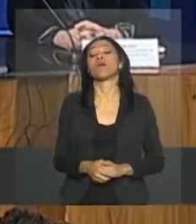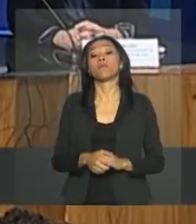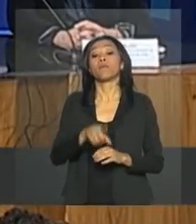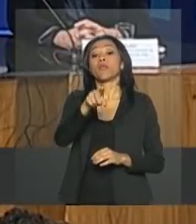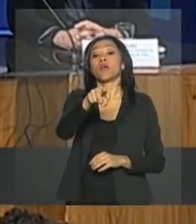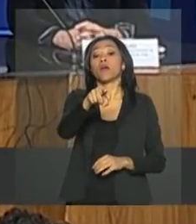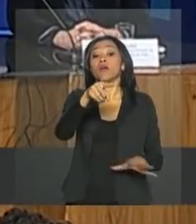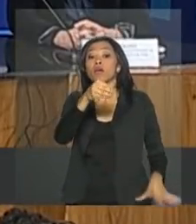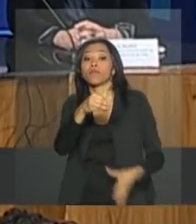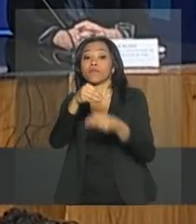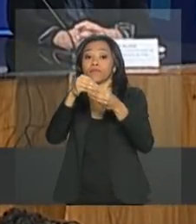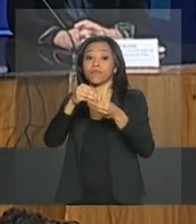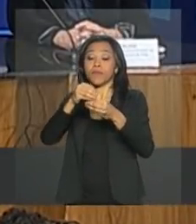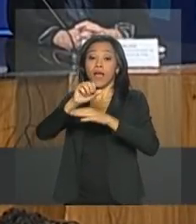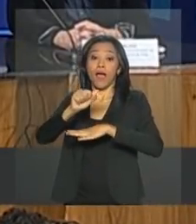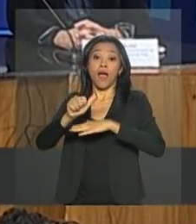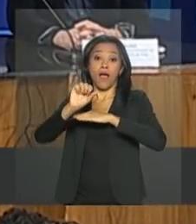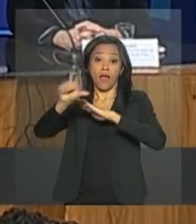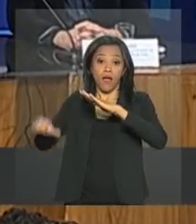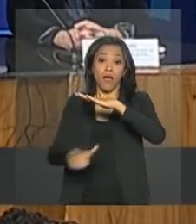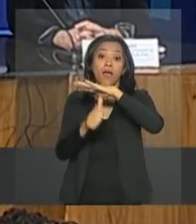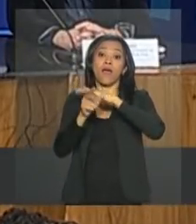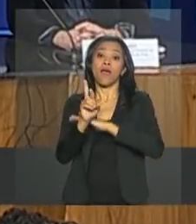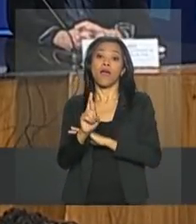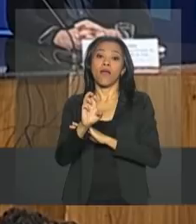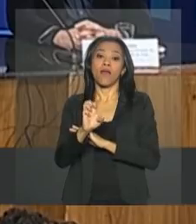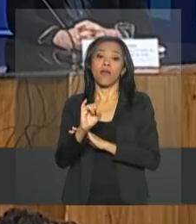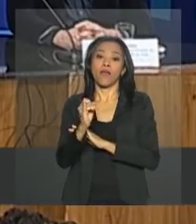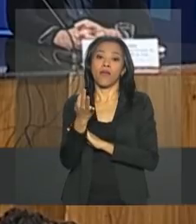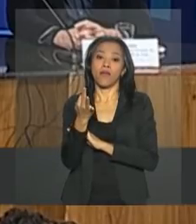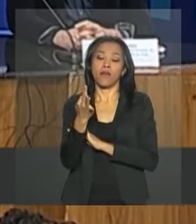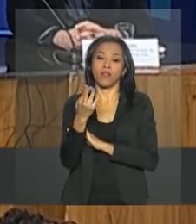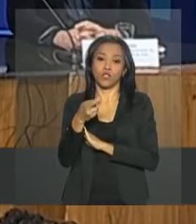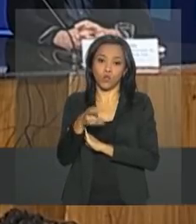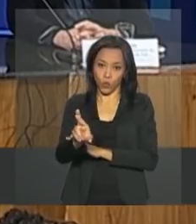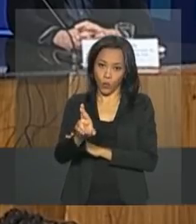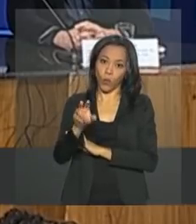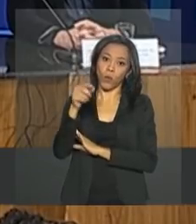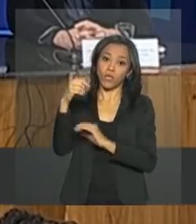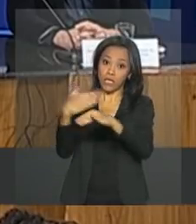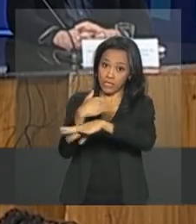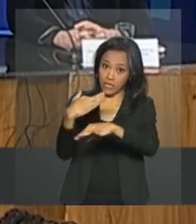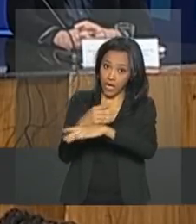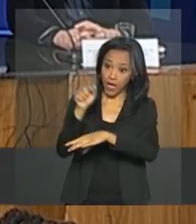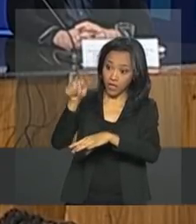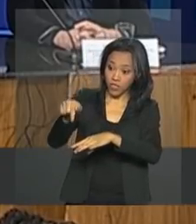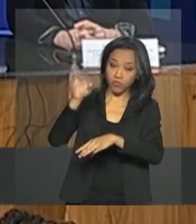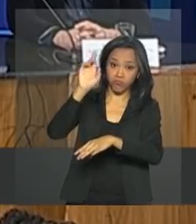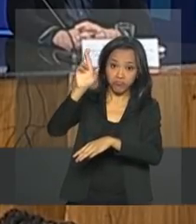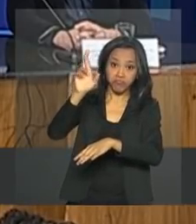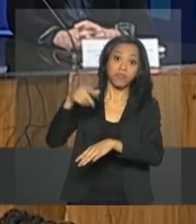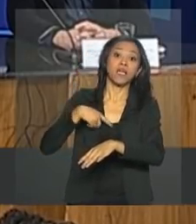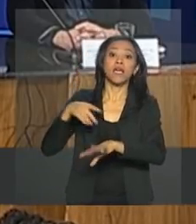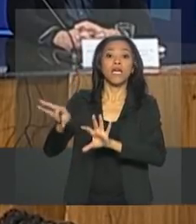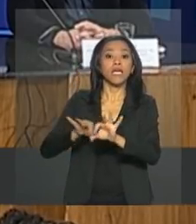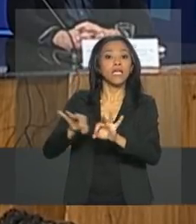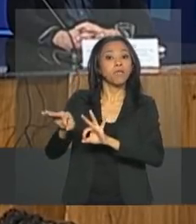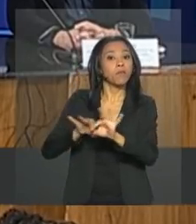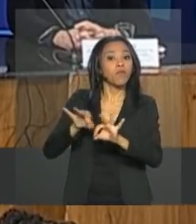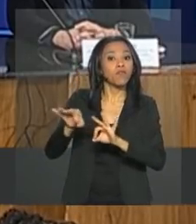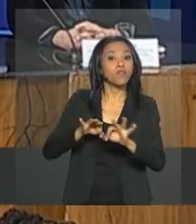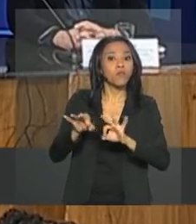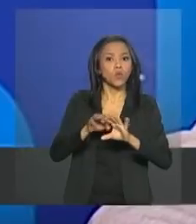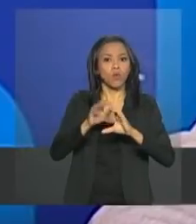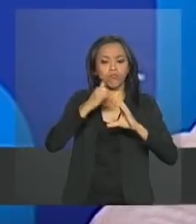reitora da unir a reitoria da universidade onde a primeira prova foi aplicada inclusive providenciou um novo gerador de energia